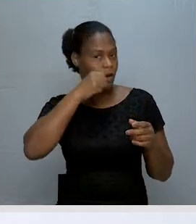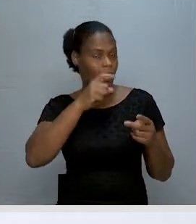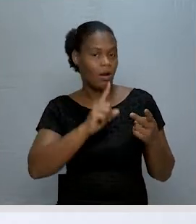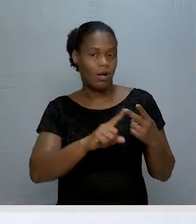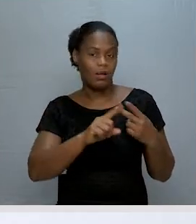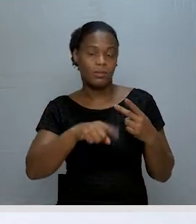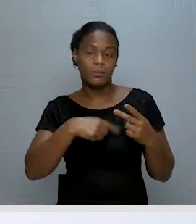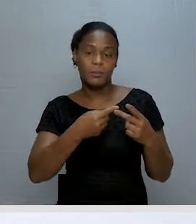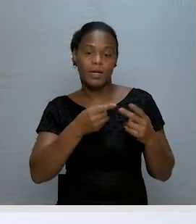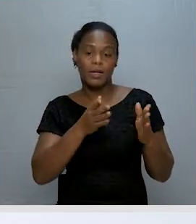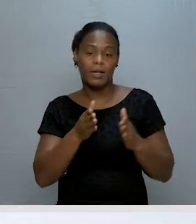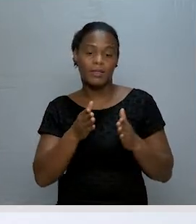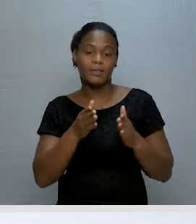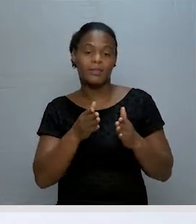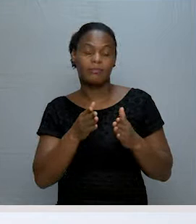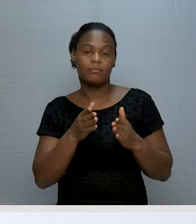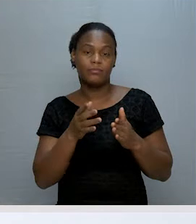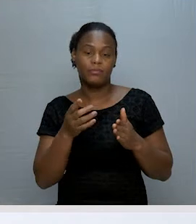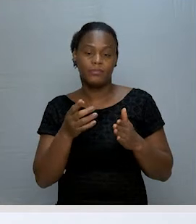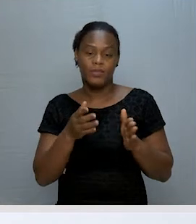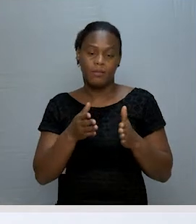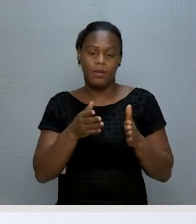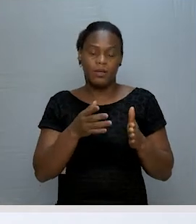cenoura e temos a porção que corresponde,